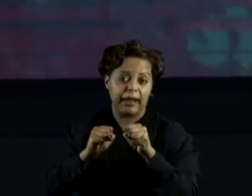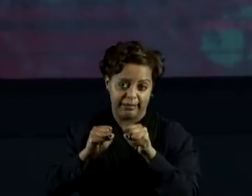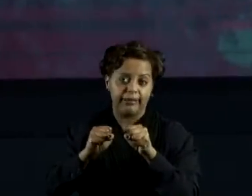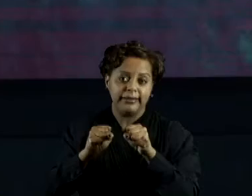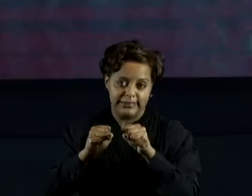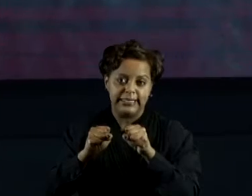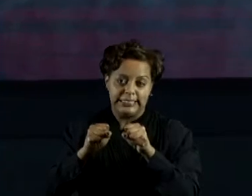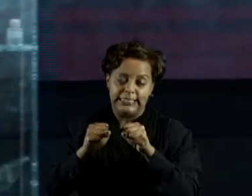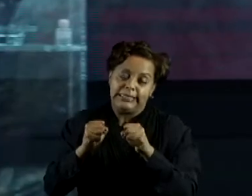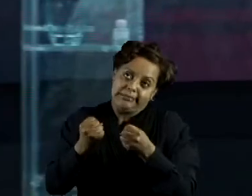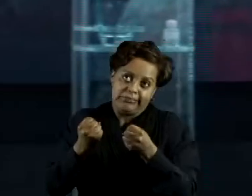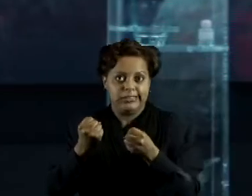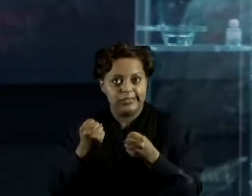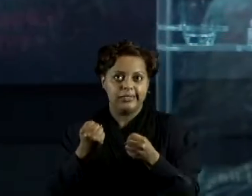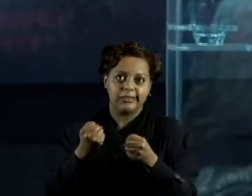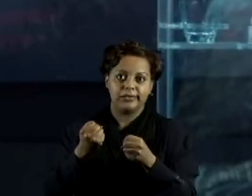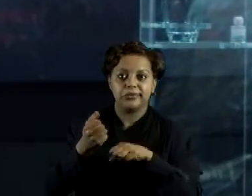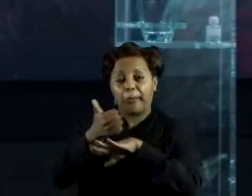condições